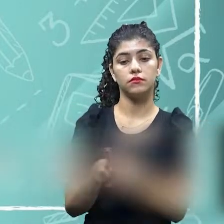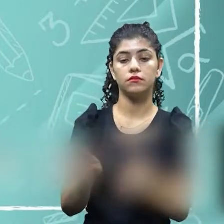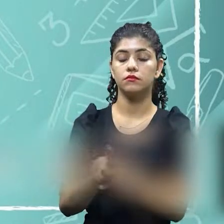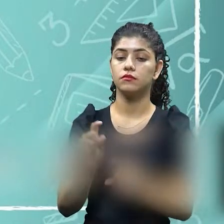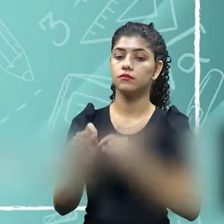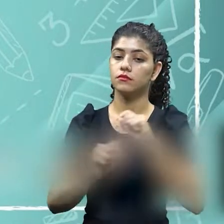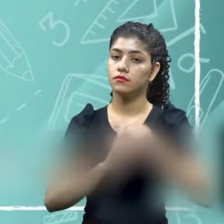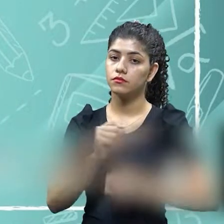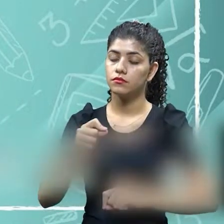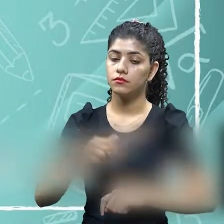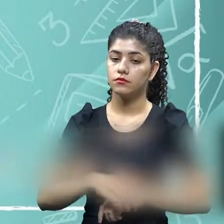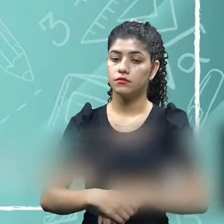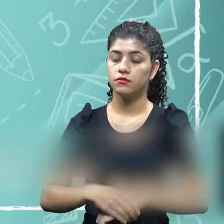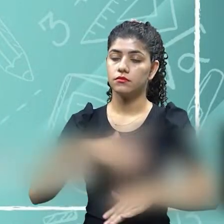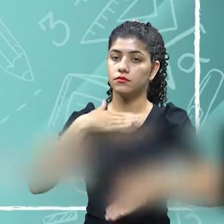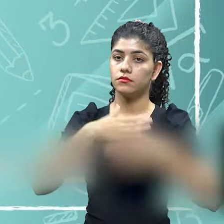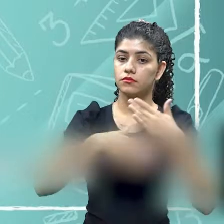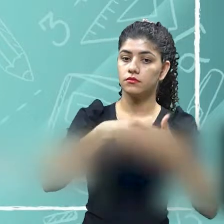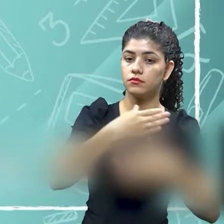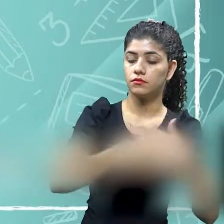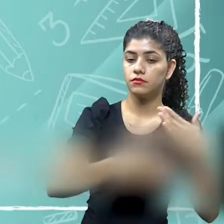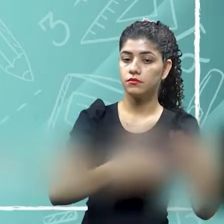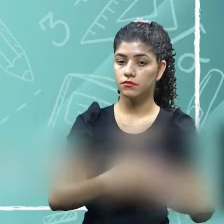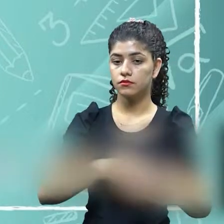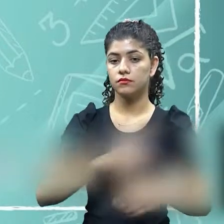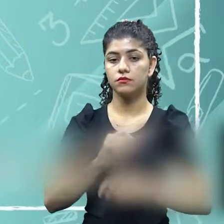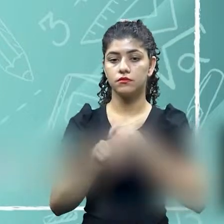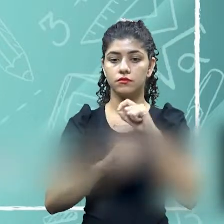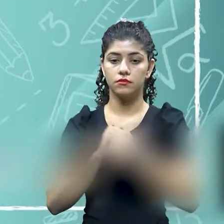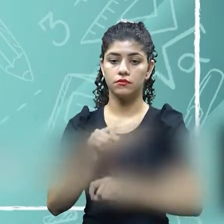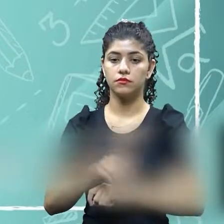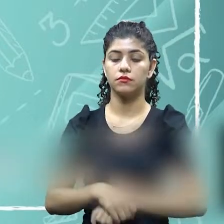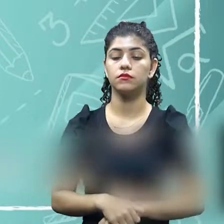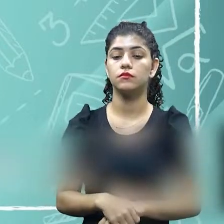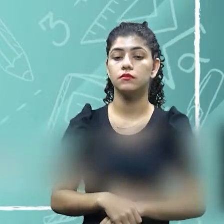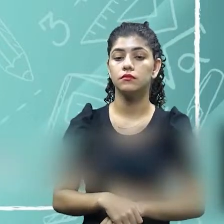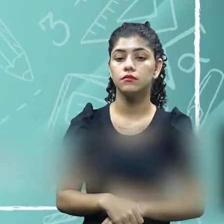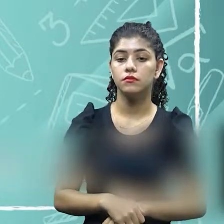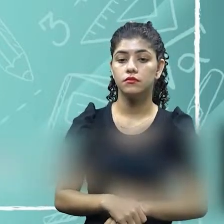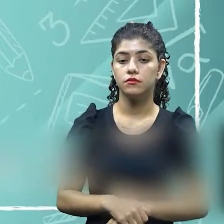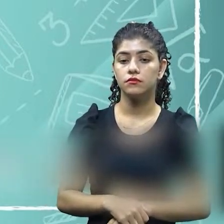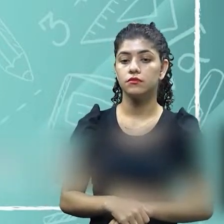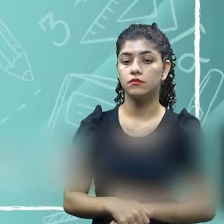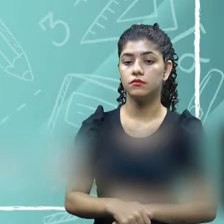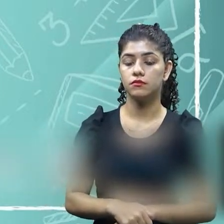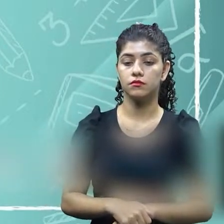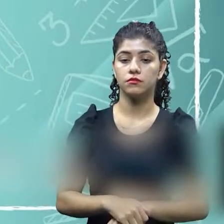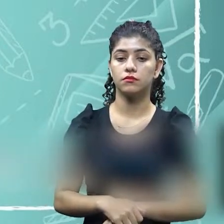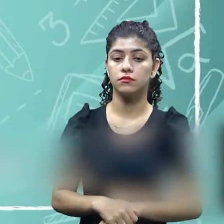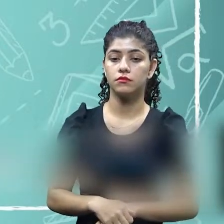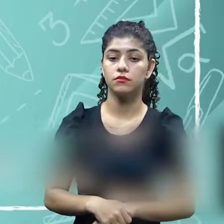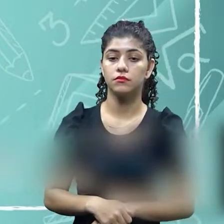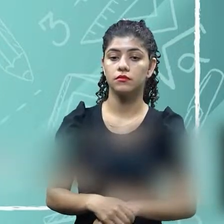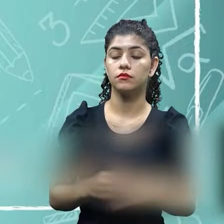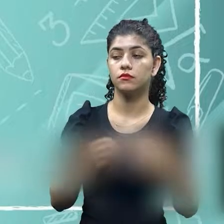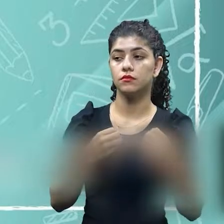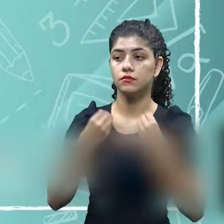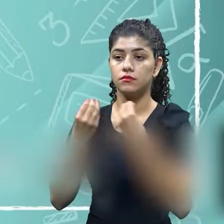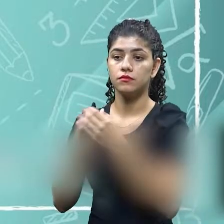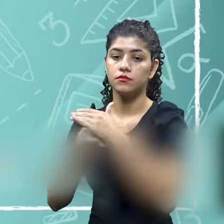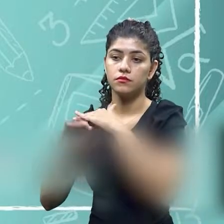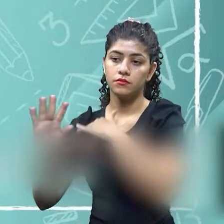e também, como tem um processo de internacional, aliás, de exteriorizar, ou